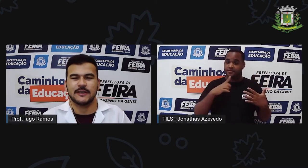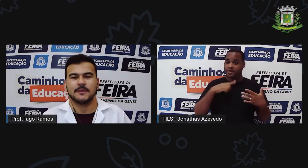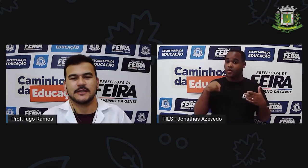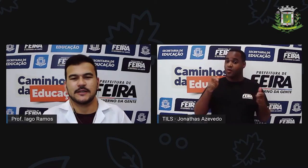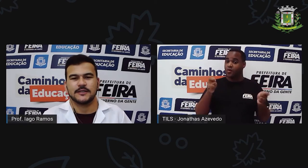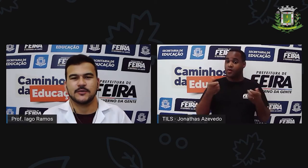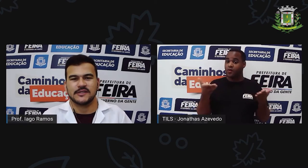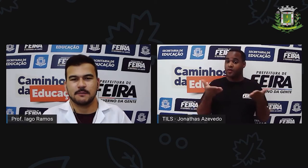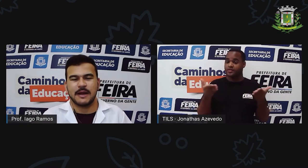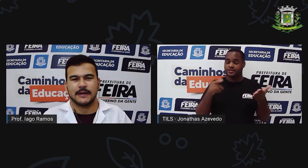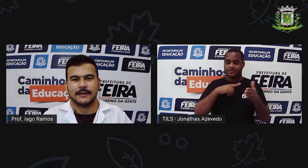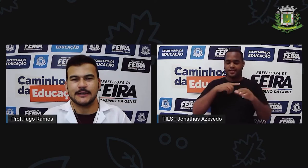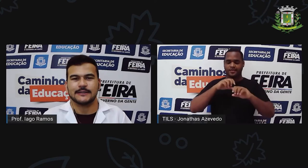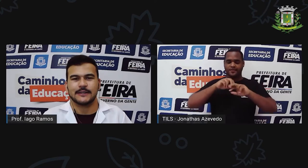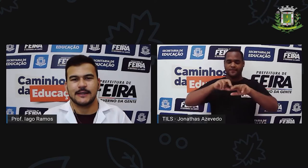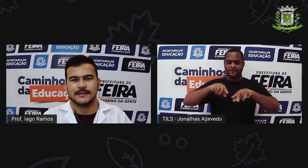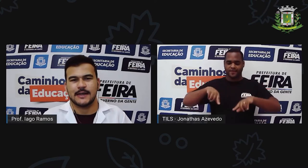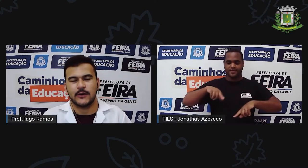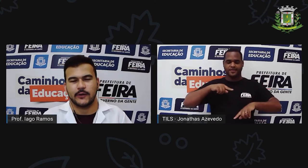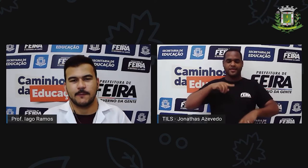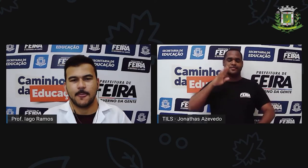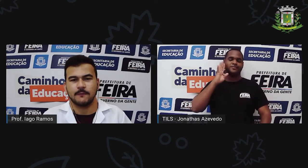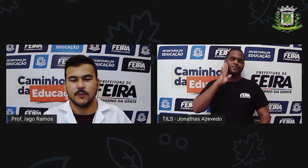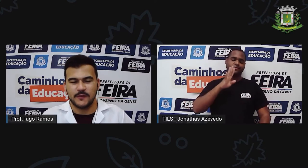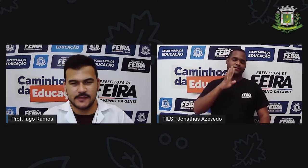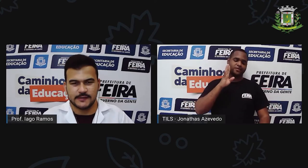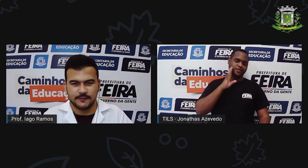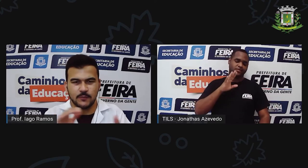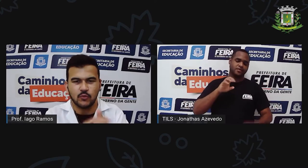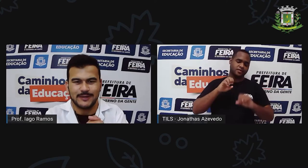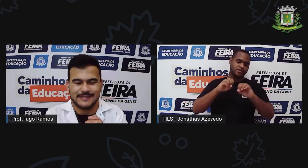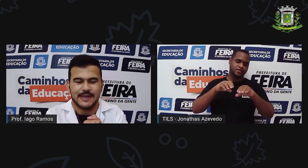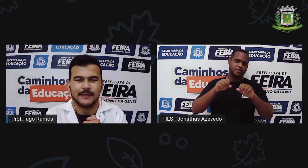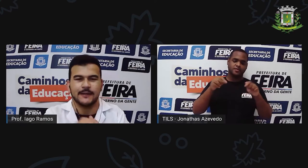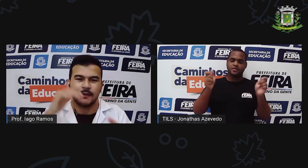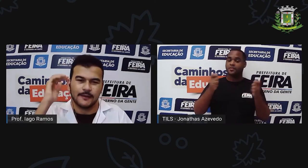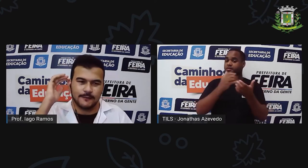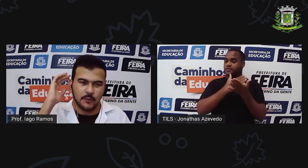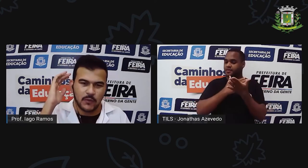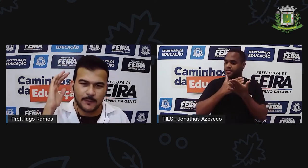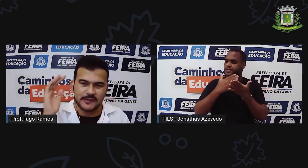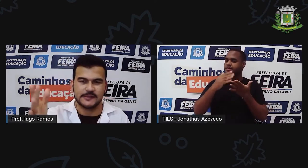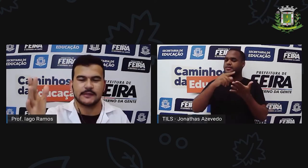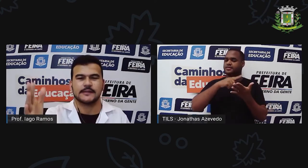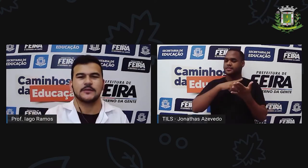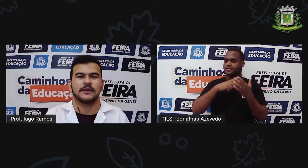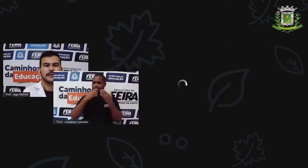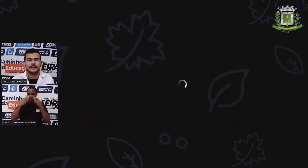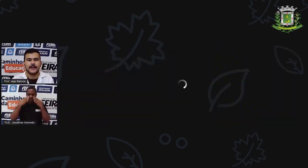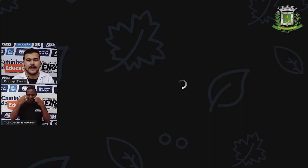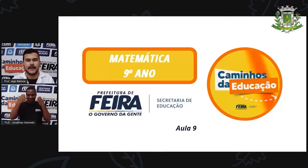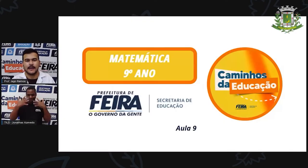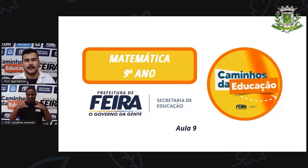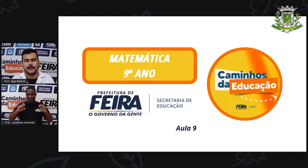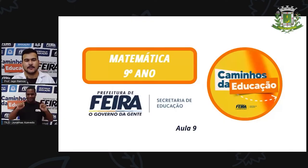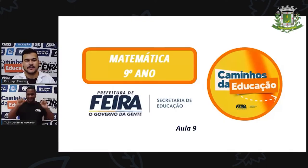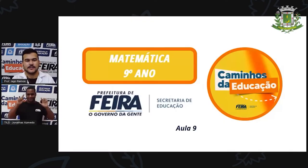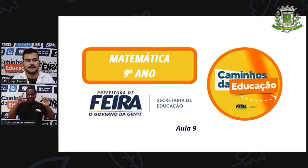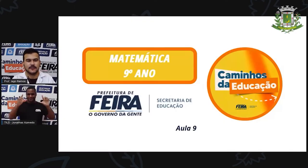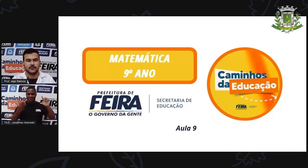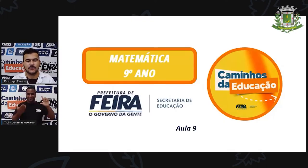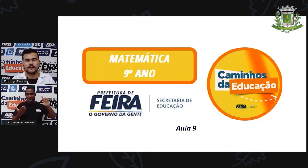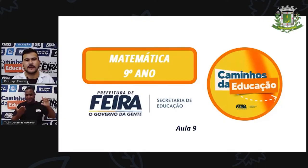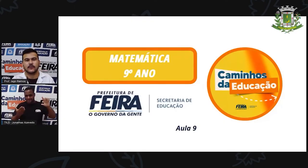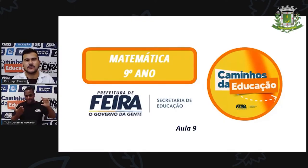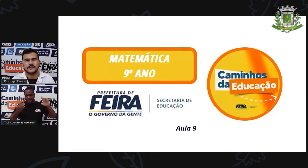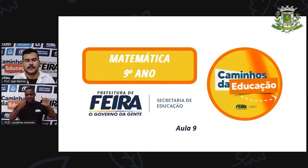hoje tem bastante coisa bacana nessa aula. Vamos fazer assim, vamos começar, né? Vamos com a apresentação aí na tela, pra gente